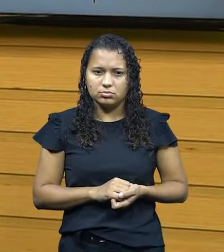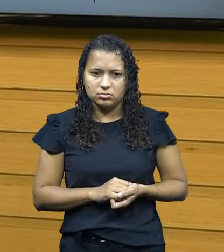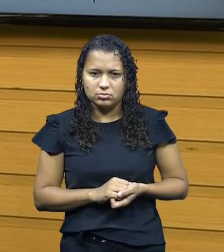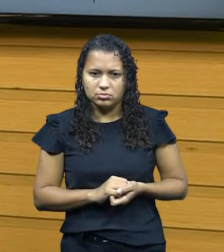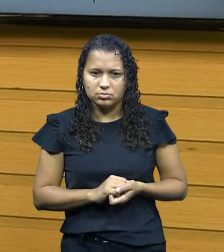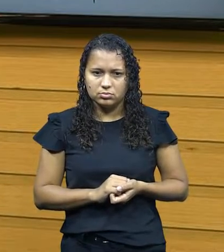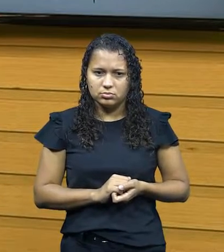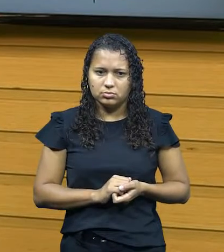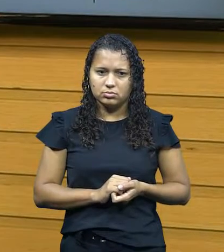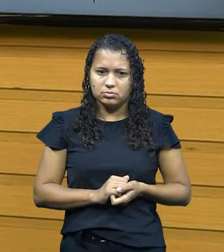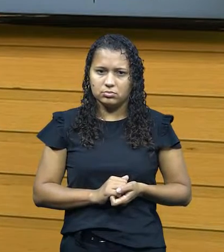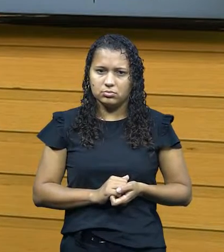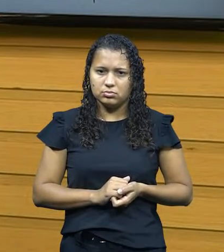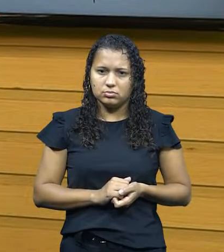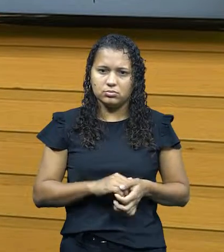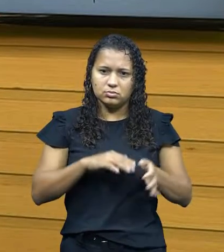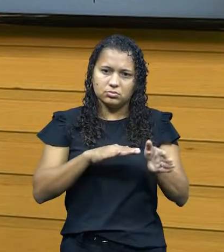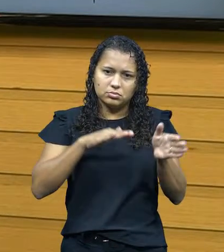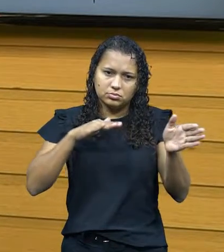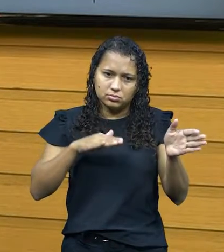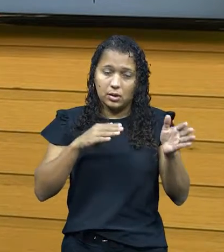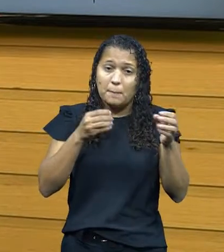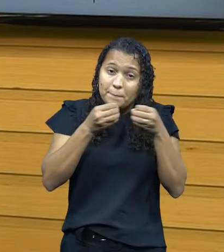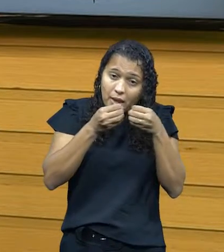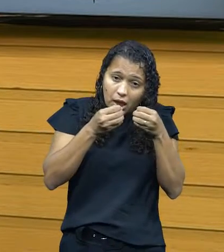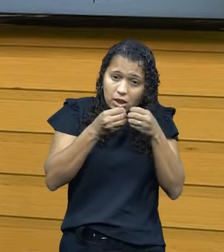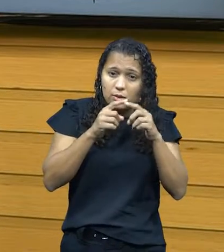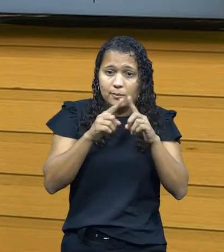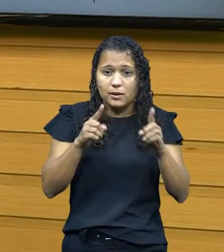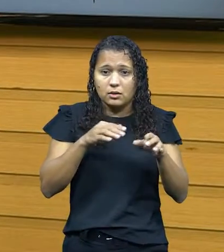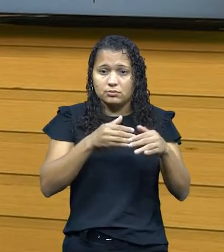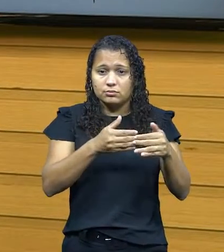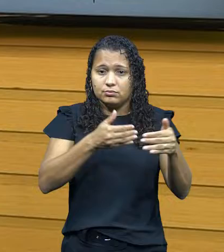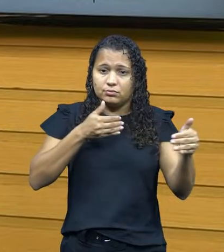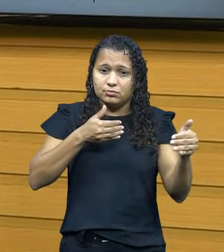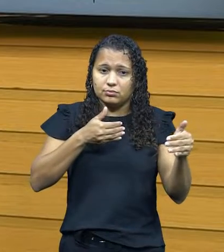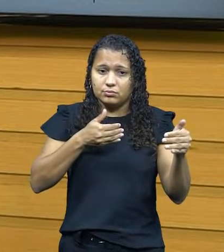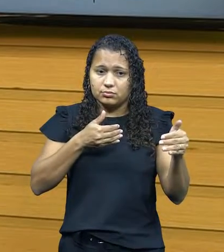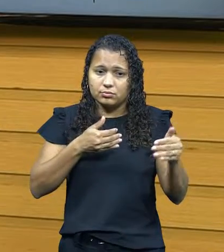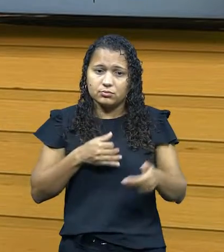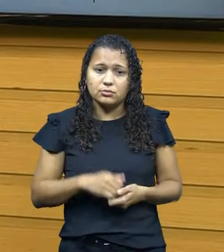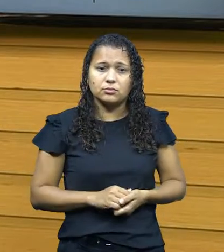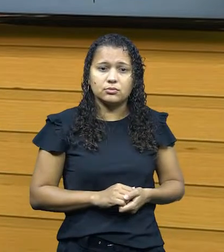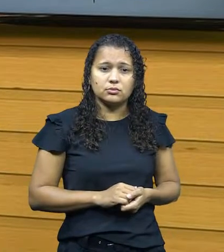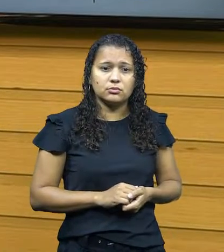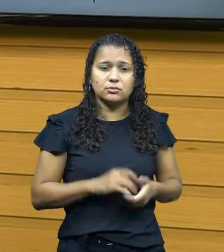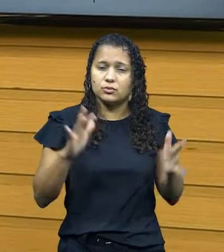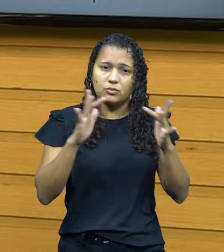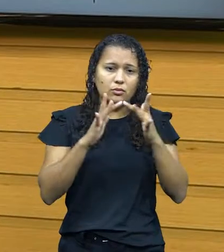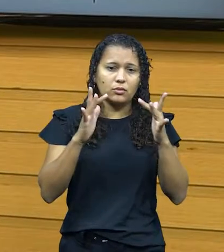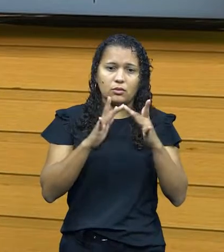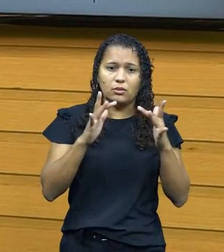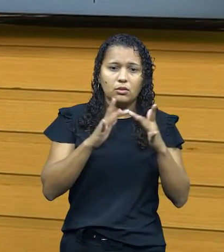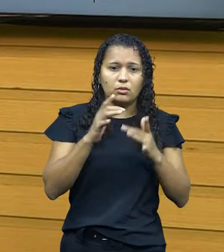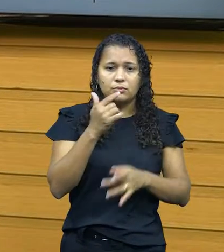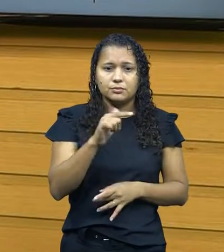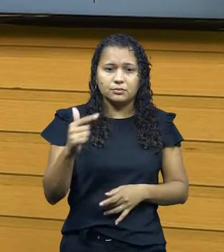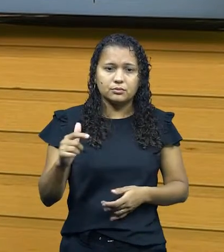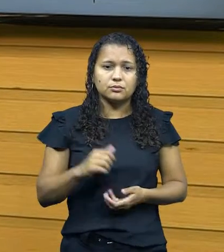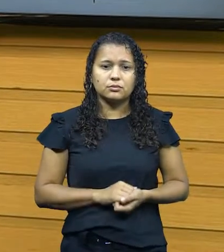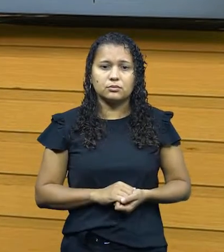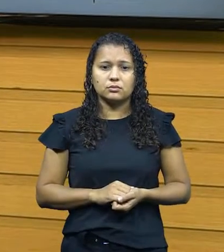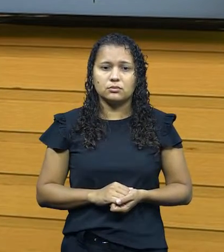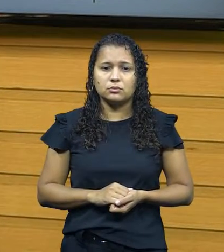não vão se encontrar. Elas vão ficar uma paralelinha à outra, próximo, mas não vão se encontrar, não vão se